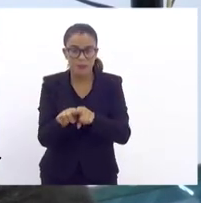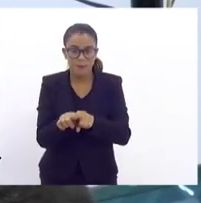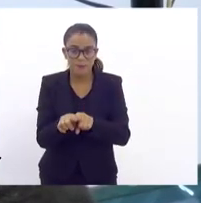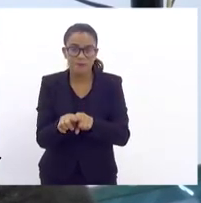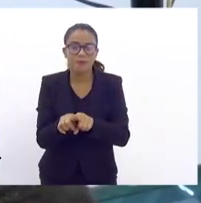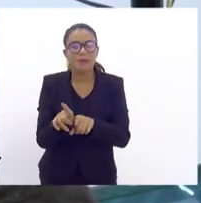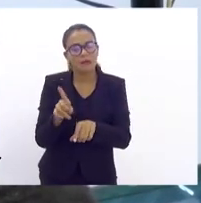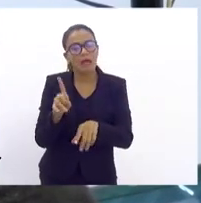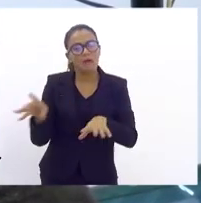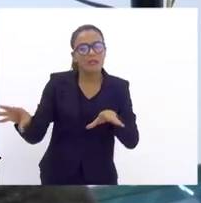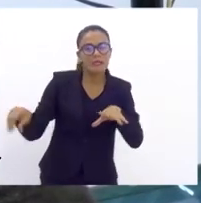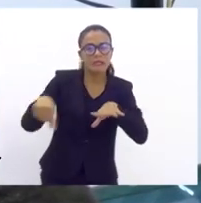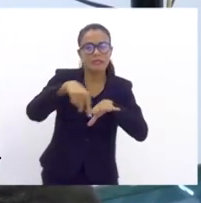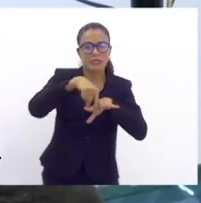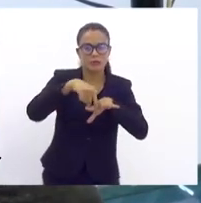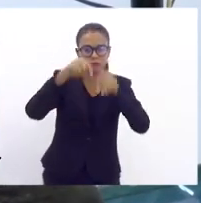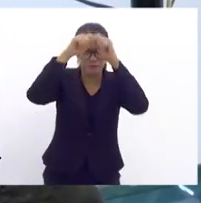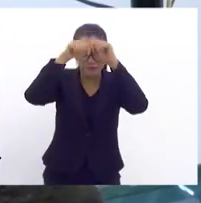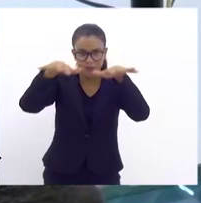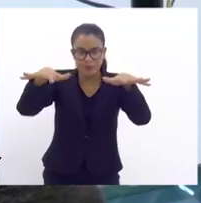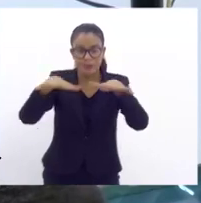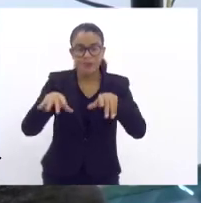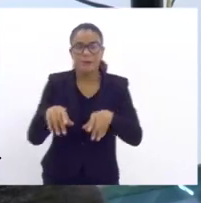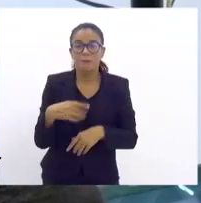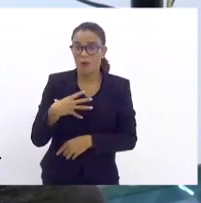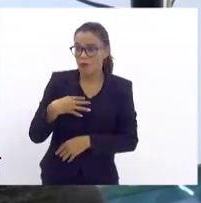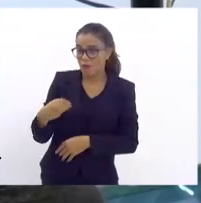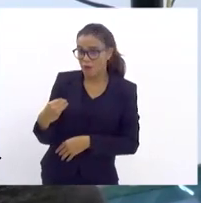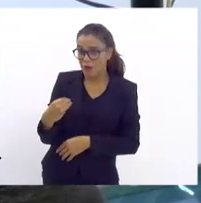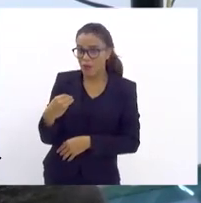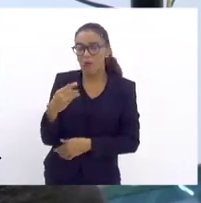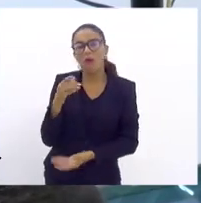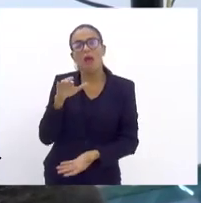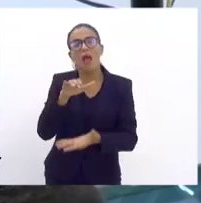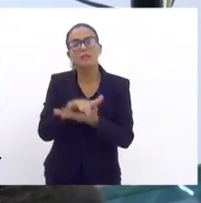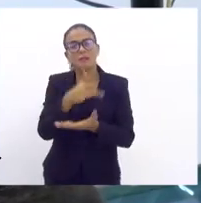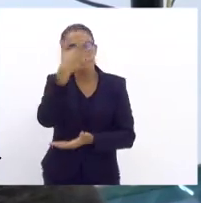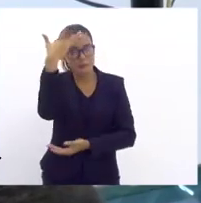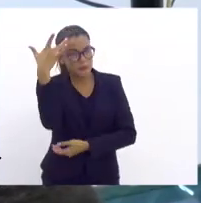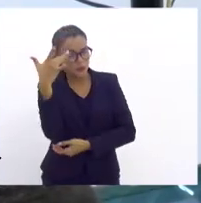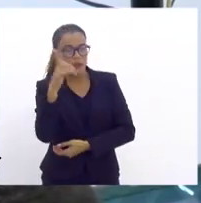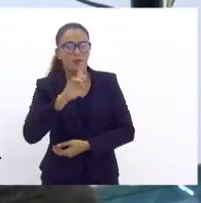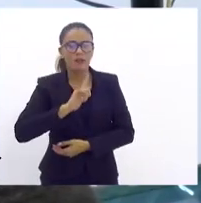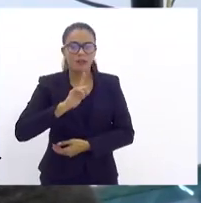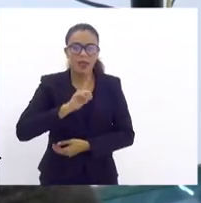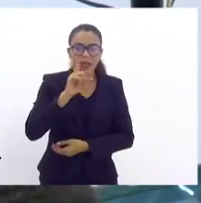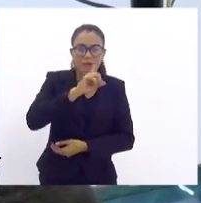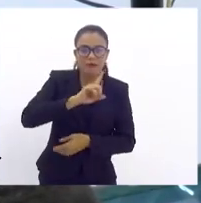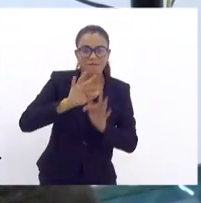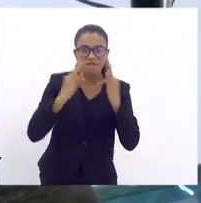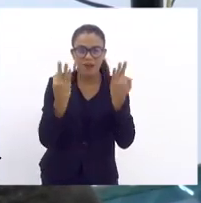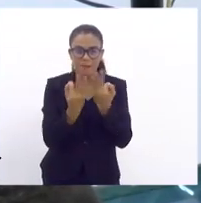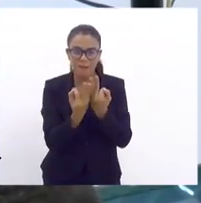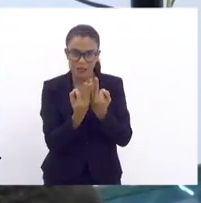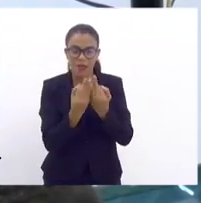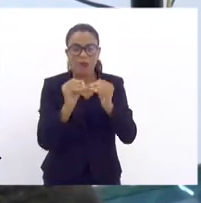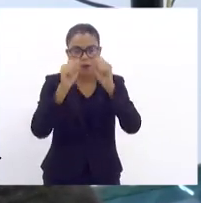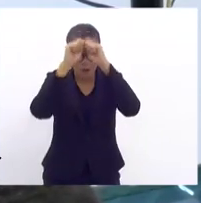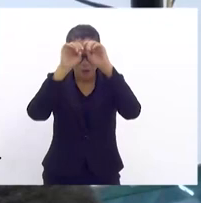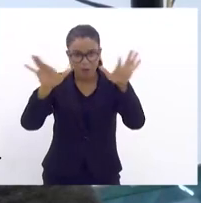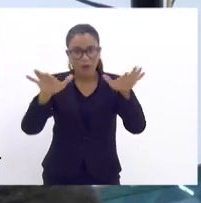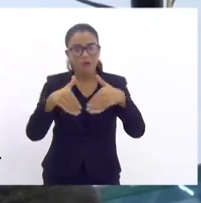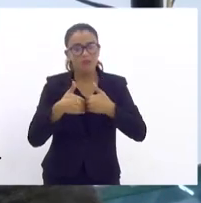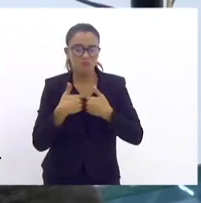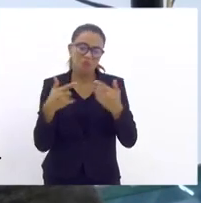estava dentro do transtorno do espectro autista os meus filhos caso eles venham casar com pessoas que também tenham nas suas famílias as pessoas com